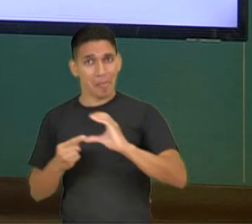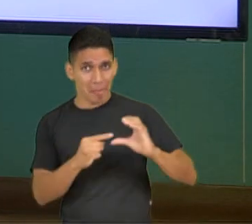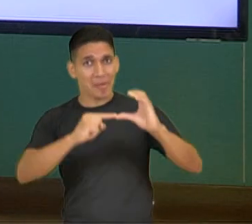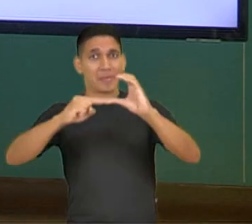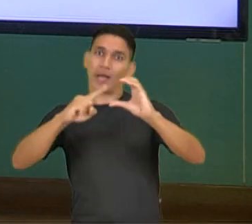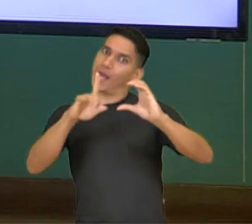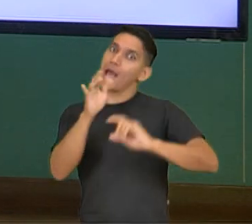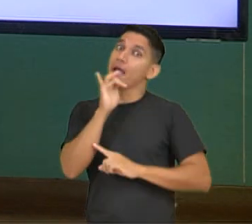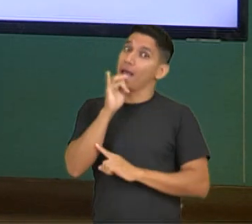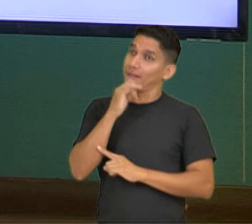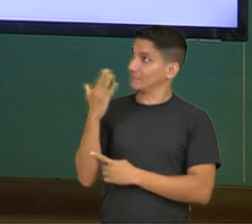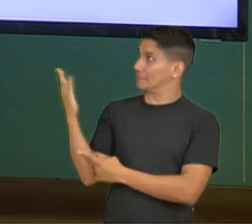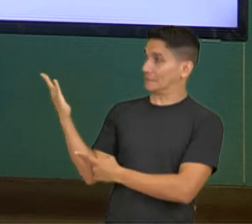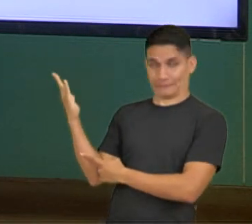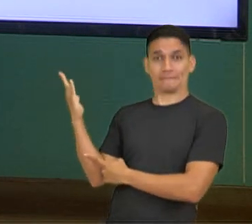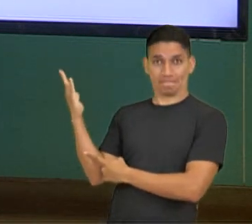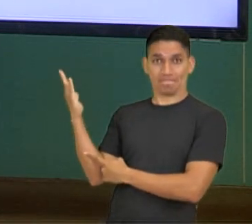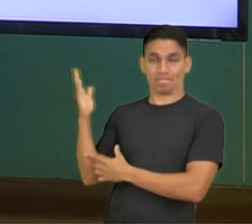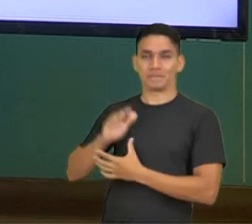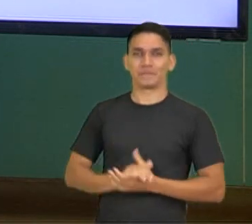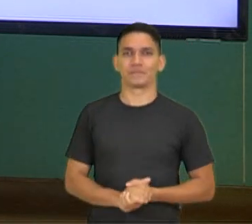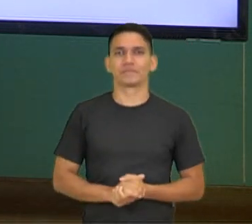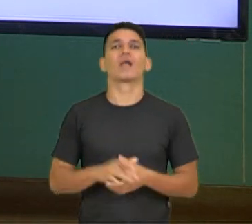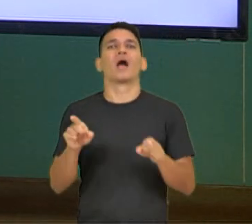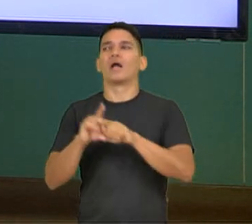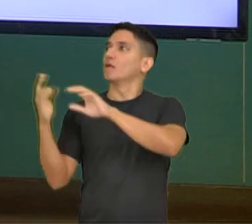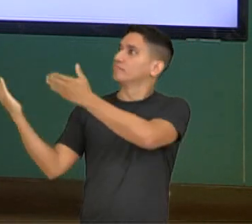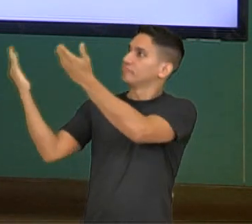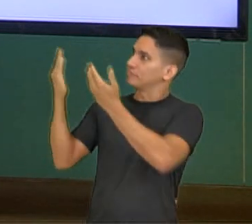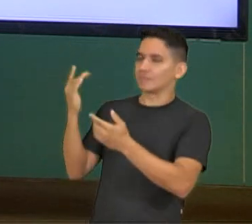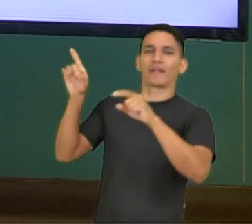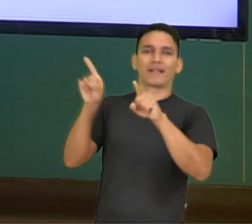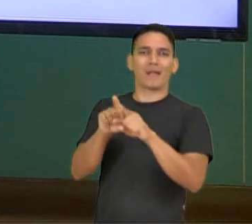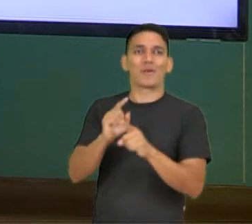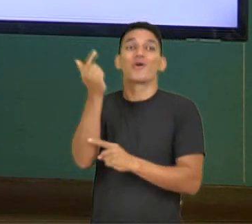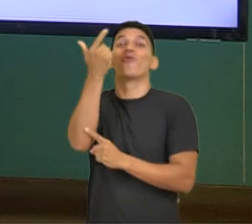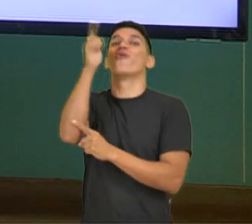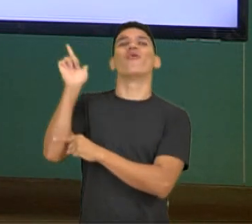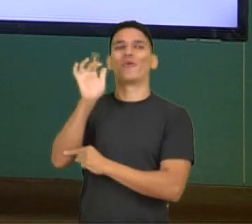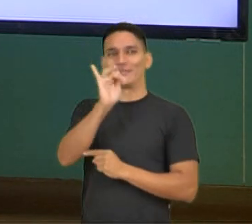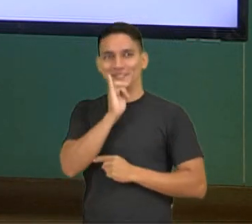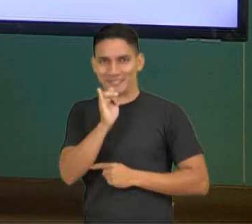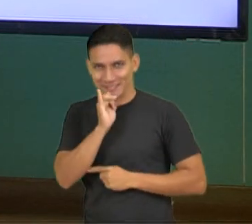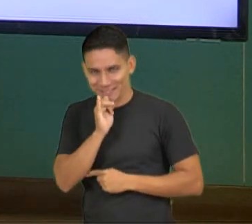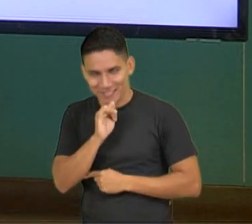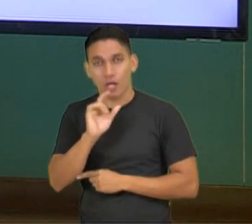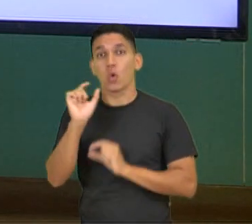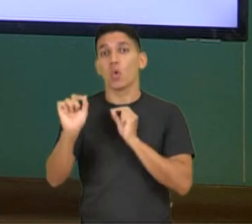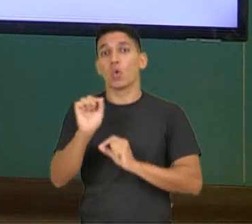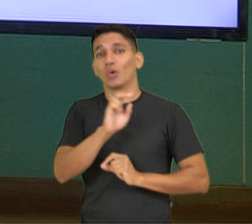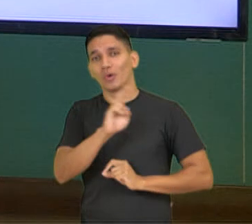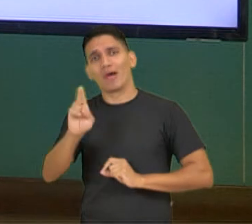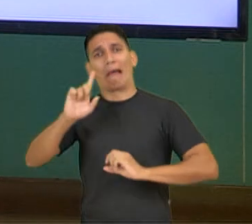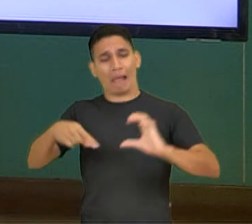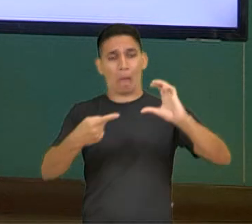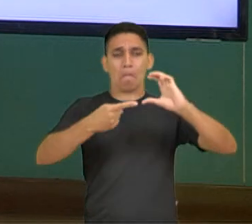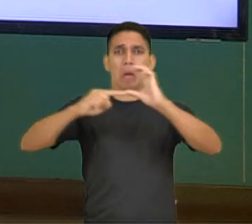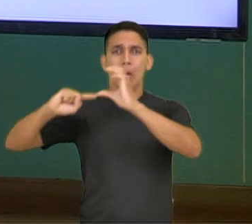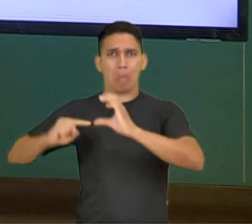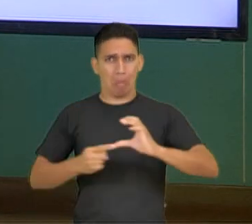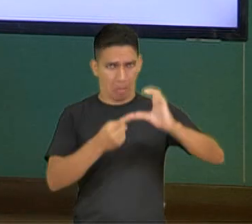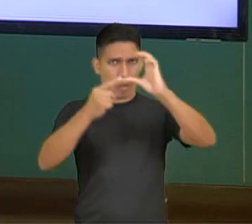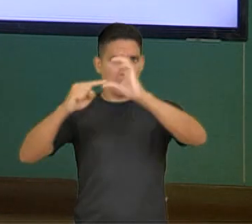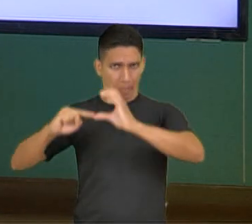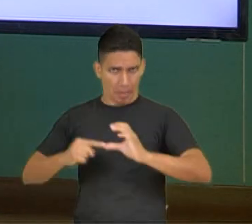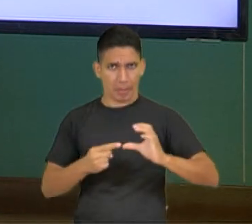é um exemplo do que nós chamamos de cadeia carbônica. E aqui também nós temos um outro exemplo do que nós chamamos de cadeia